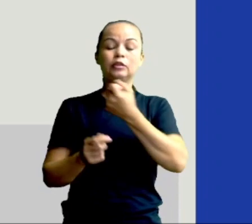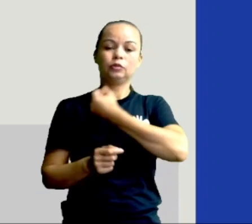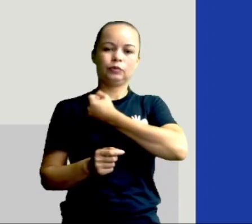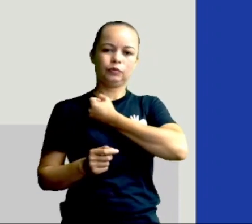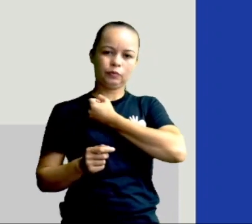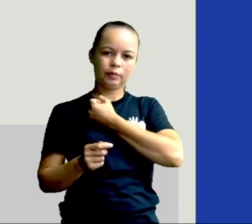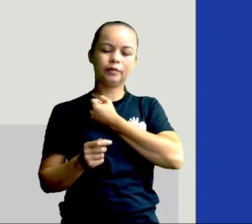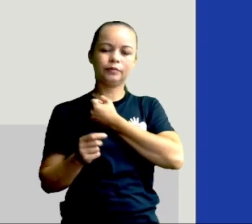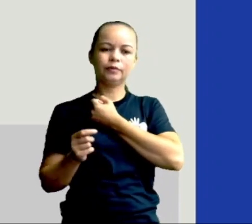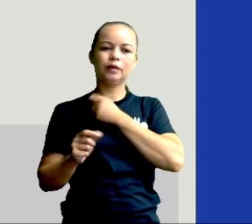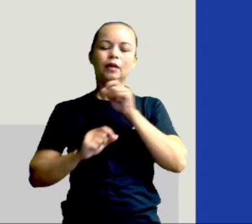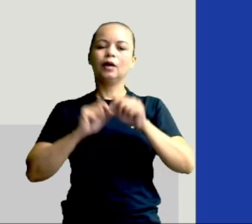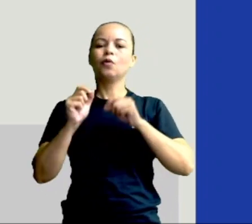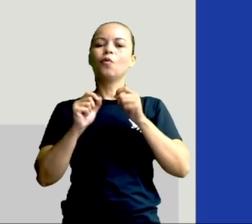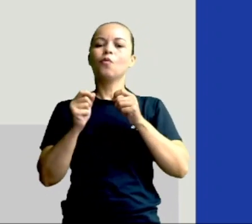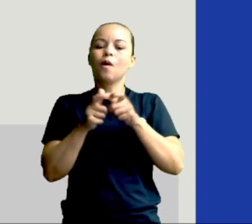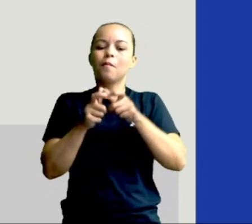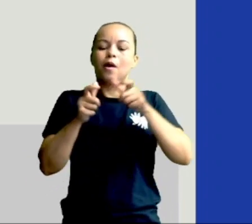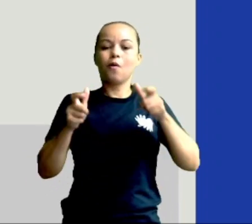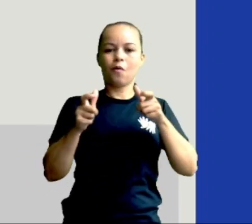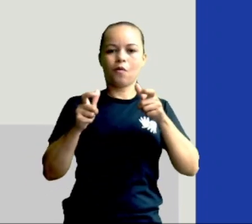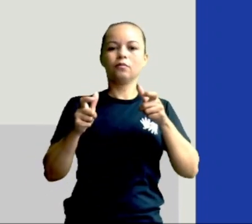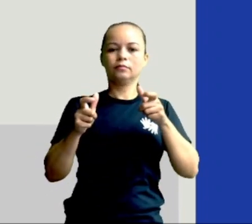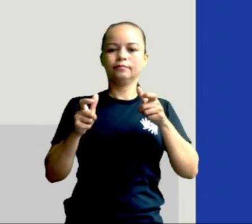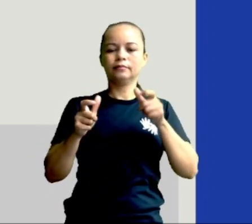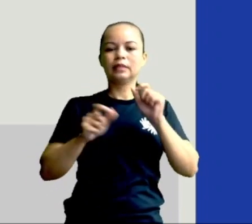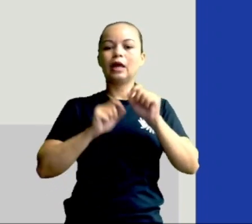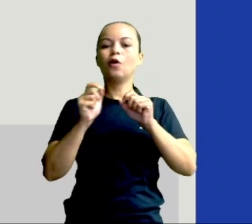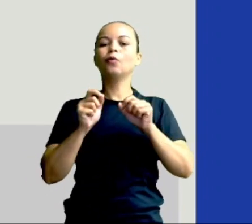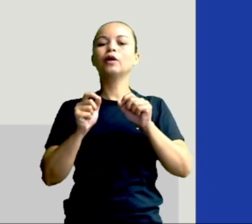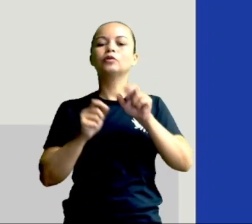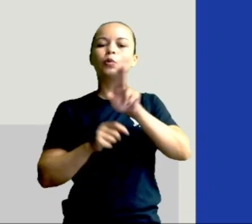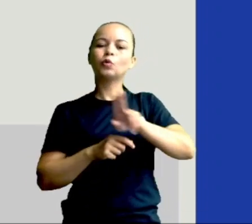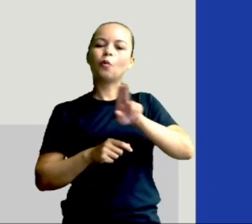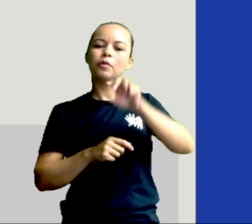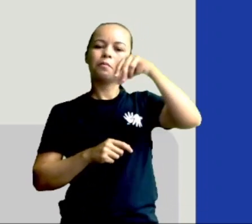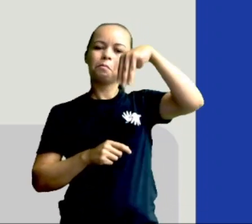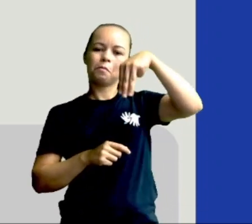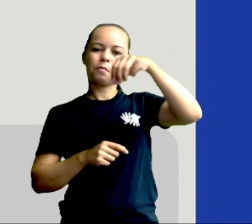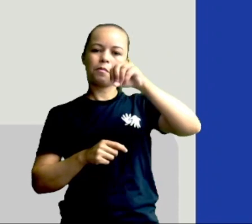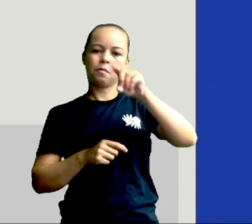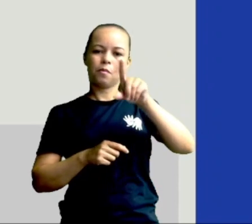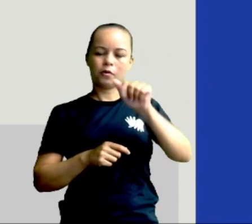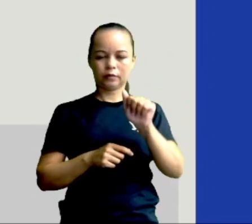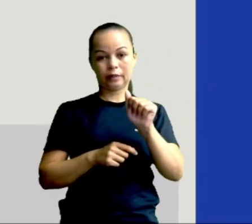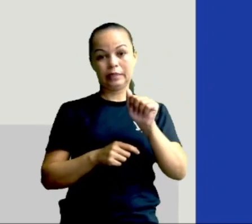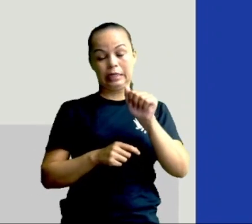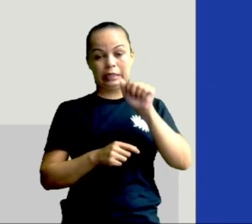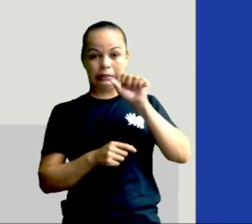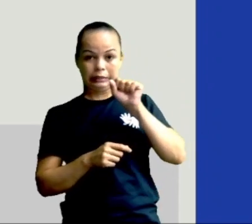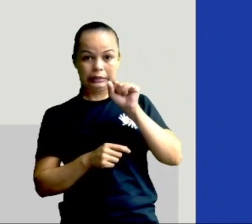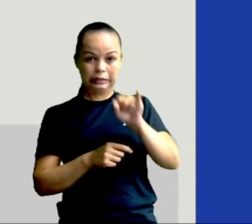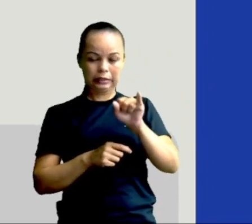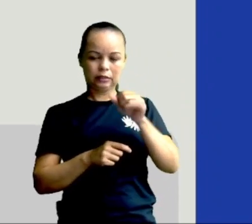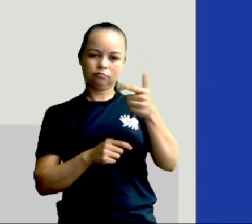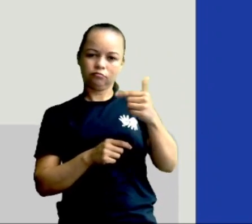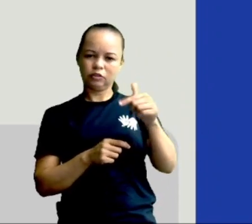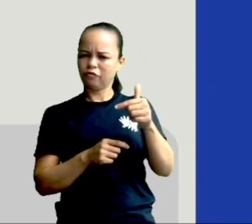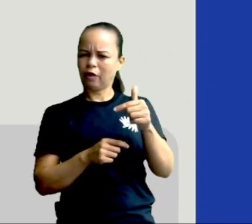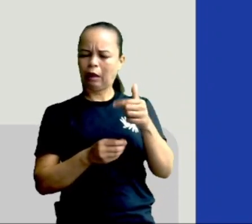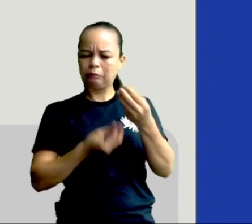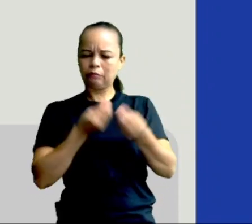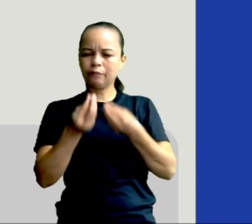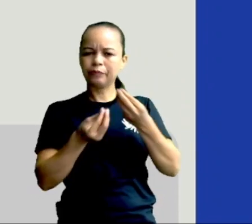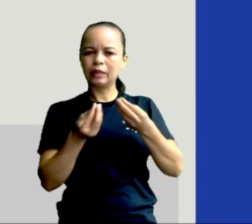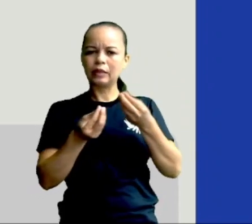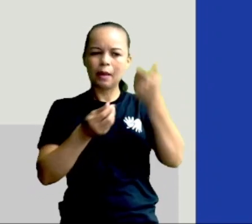único número com a maior quantidade, eu chamo ele de moda. Agora, se eu não tiver nenhuma situação